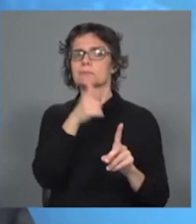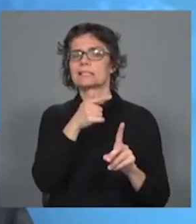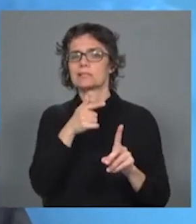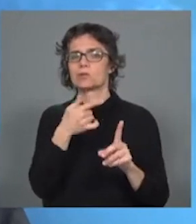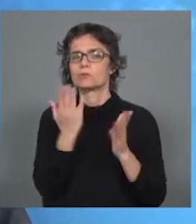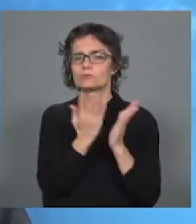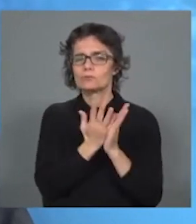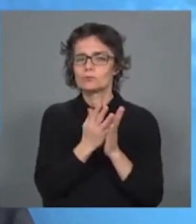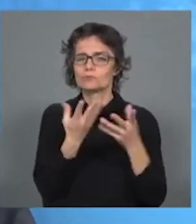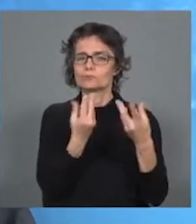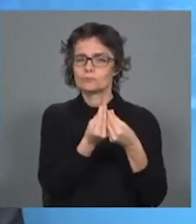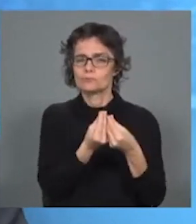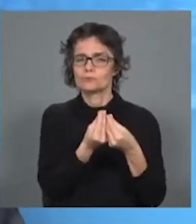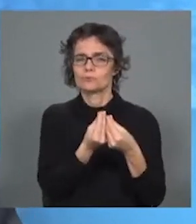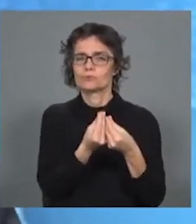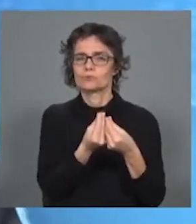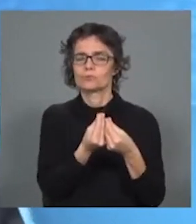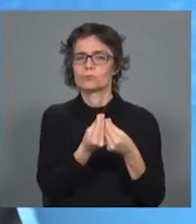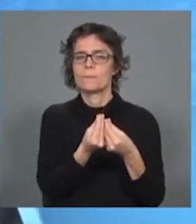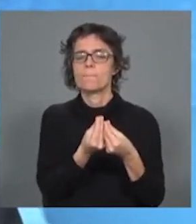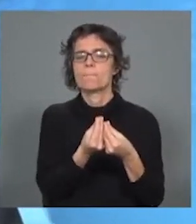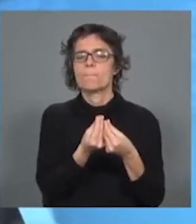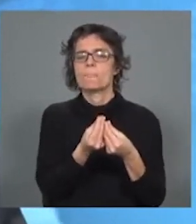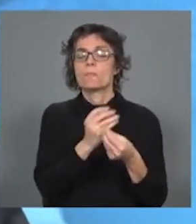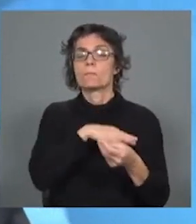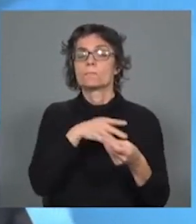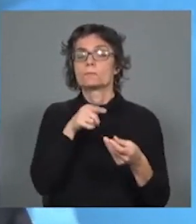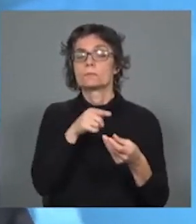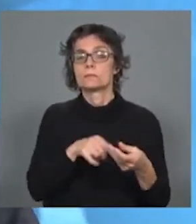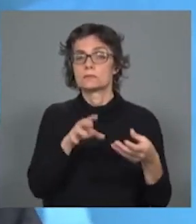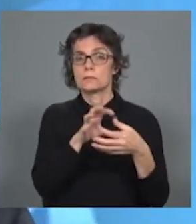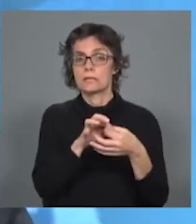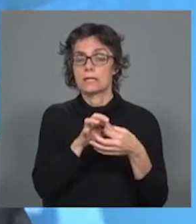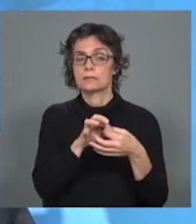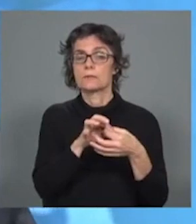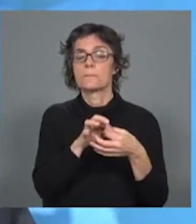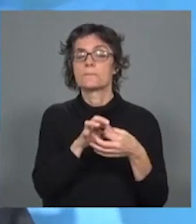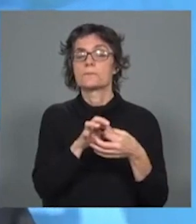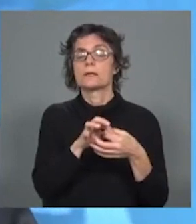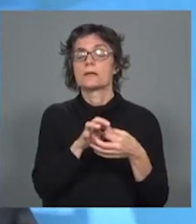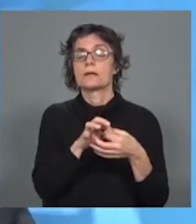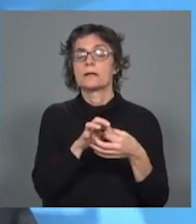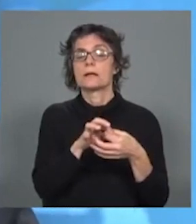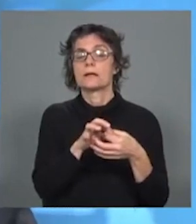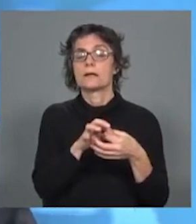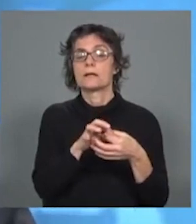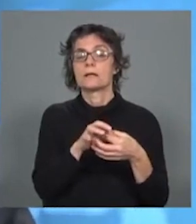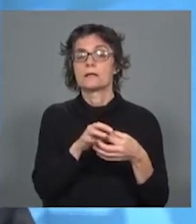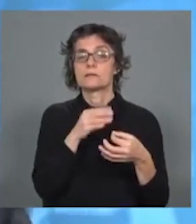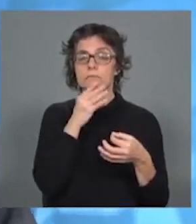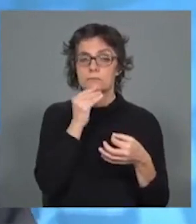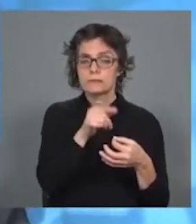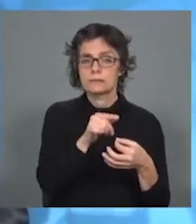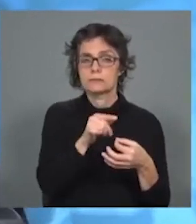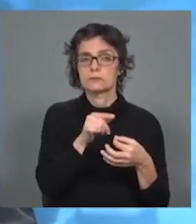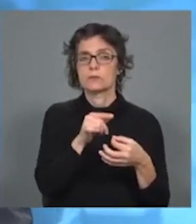para o judaísmo, faz parte ainda hoje das orações do Shabat, que é um poema de Provérbios 31, 10:31, que é o poema